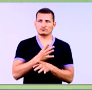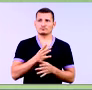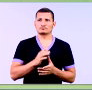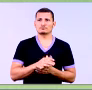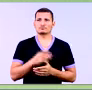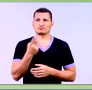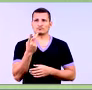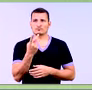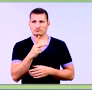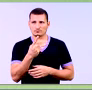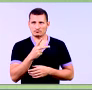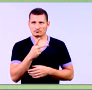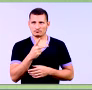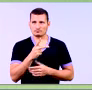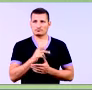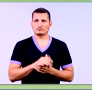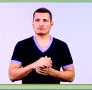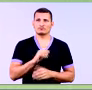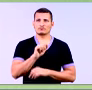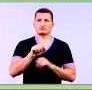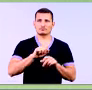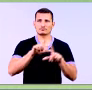a sua execução com sucesso.